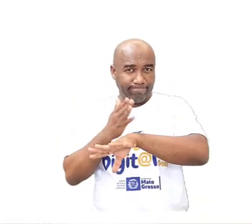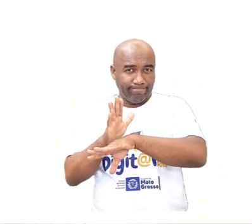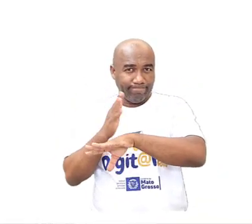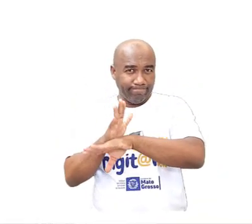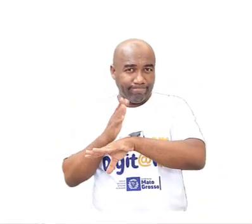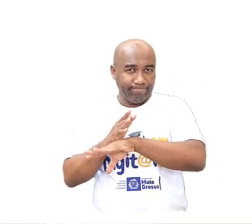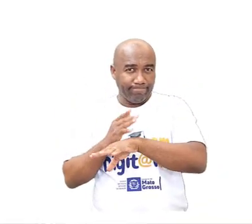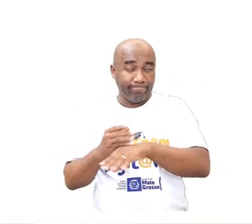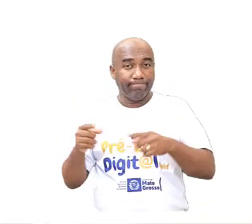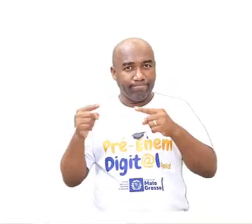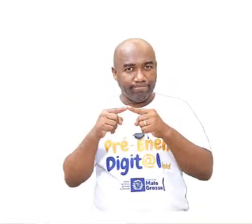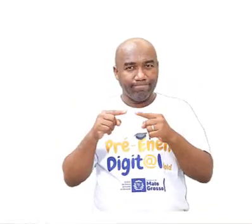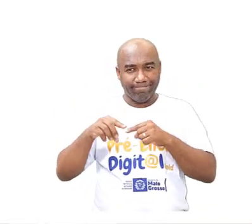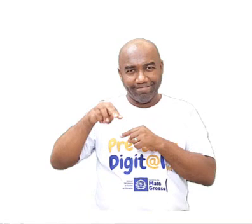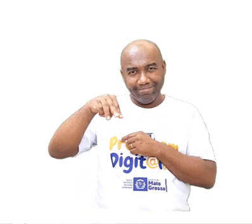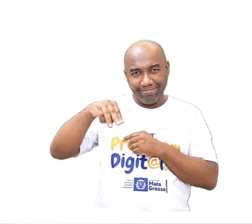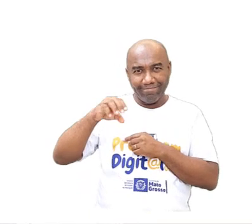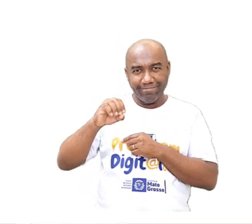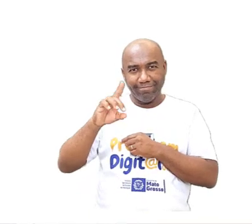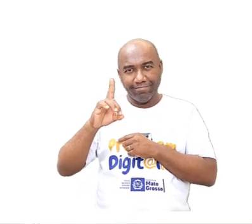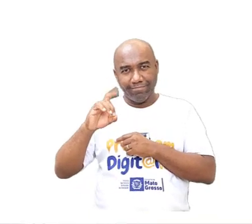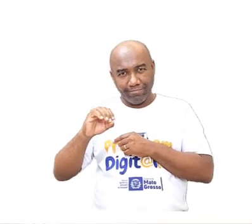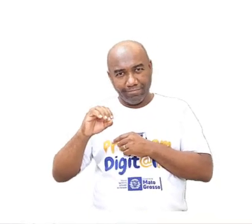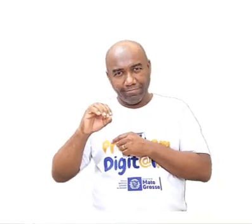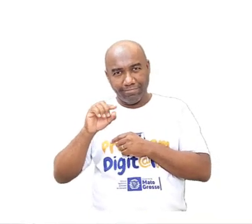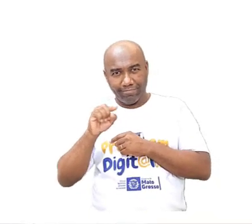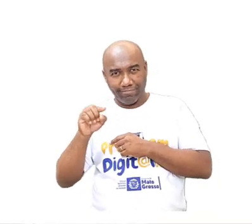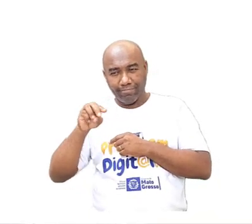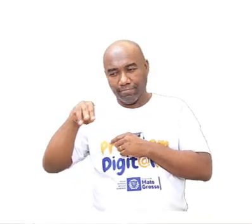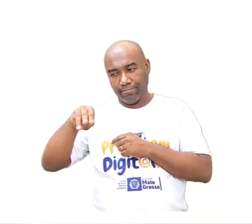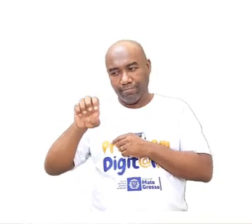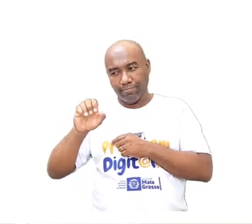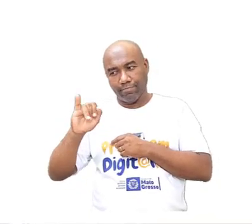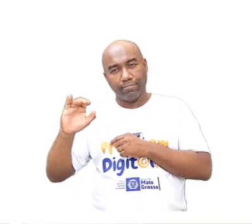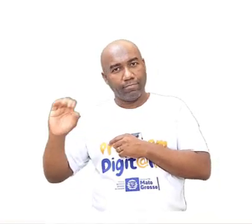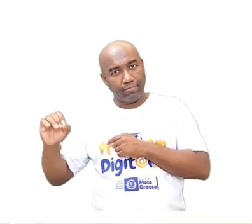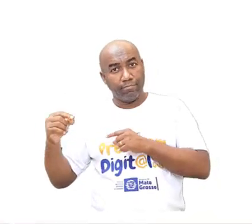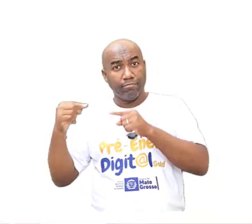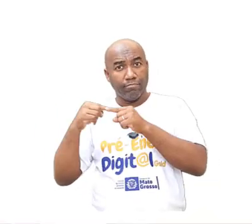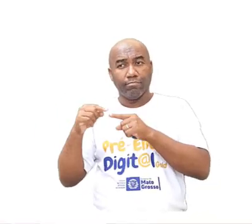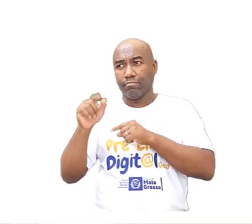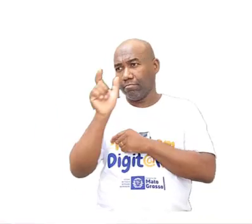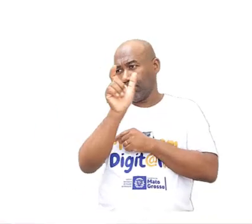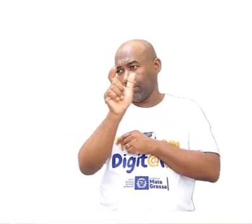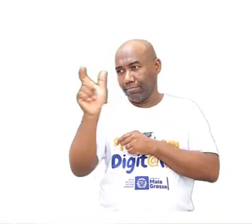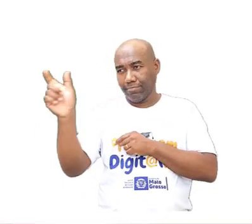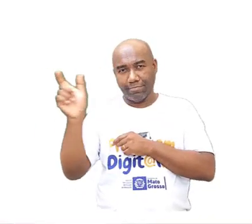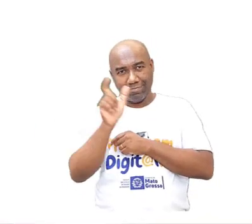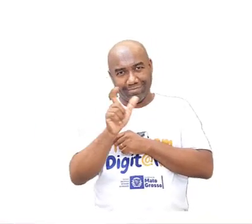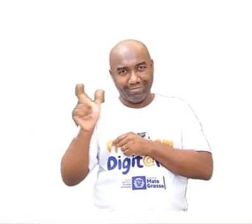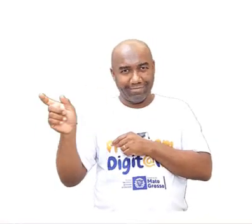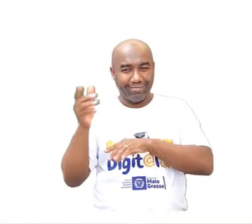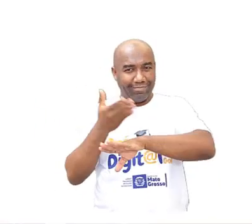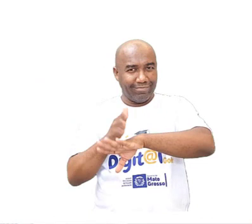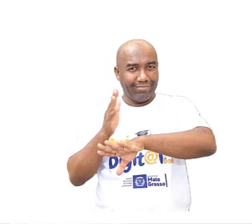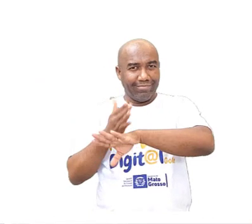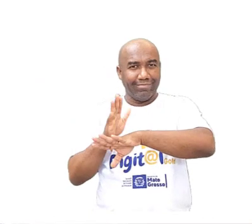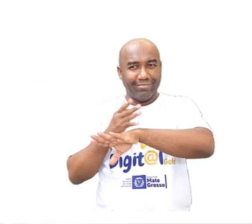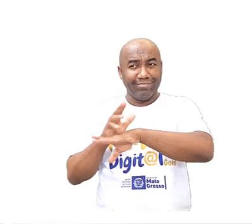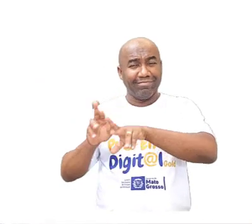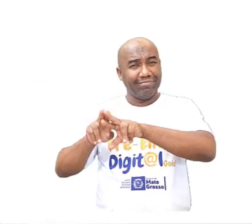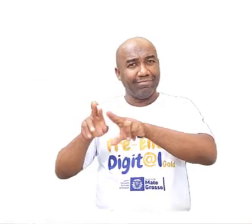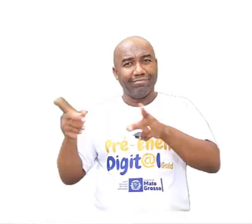para colocar antes do modo meio, do nosso MM. Então você pode começar com por meio de parcerias,